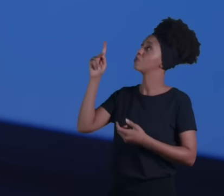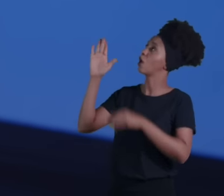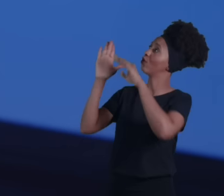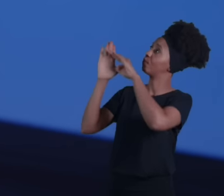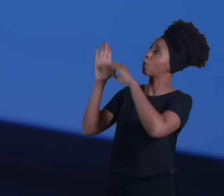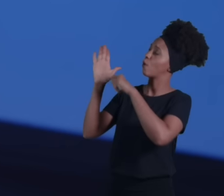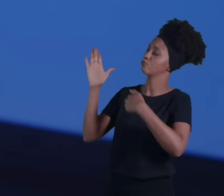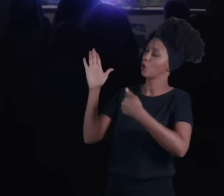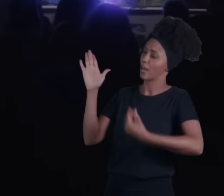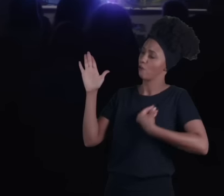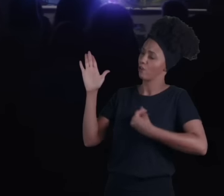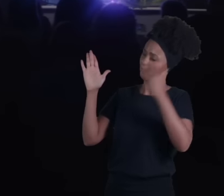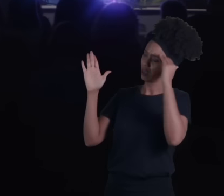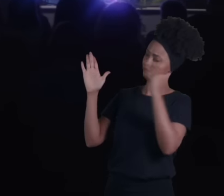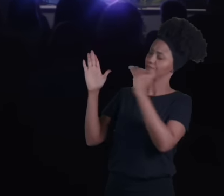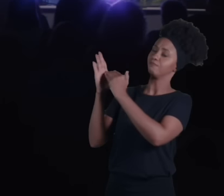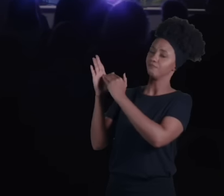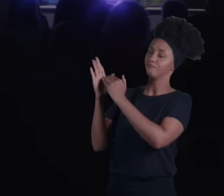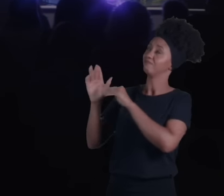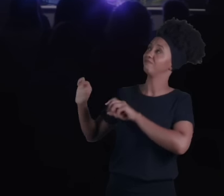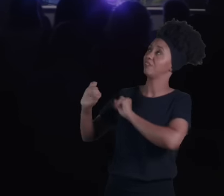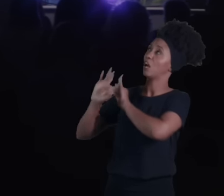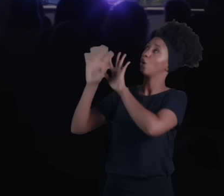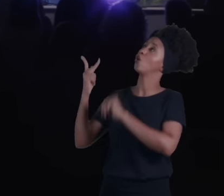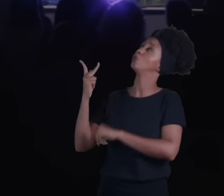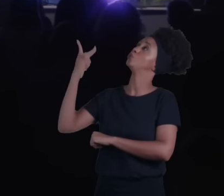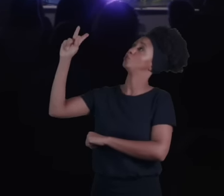propósito, viver para a tua glória.